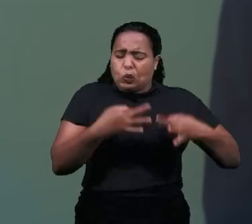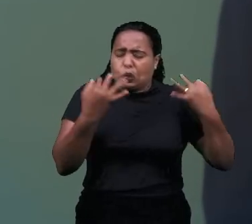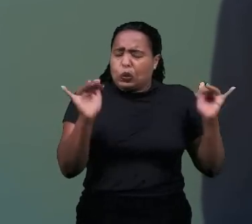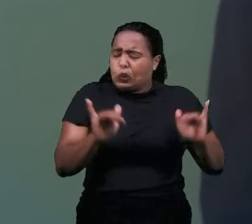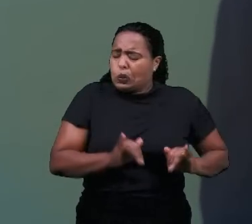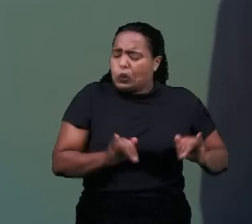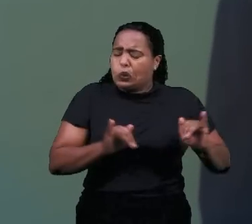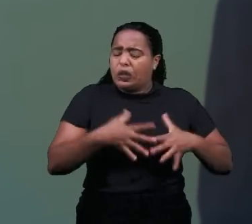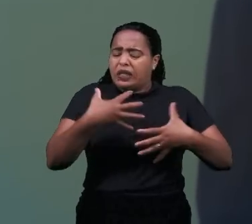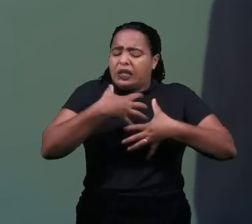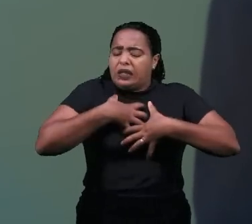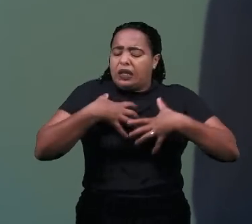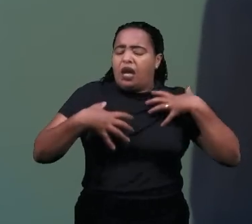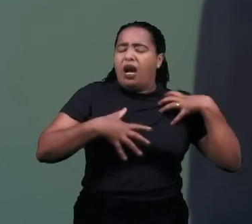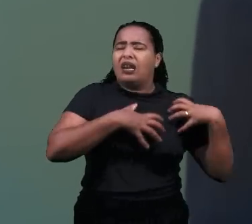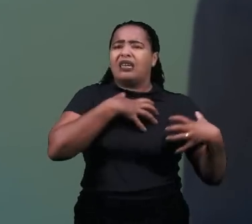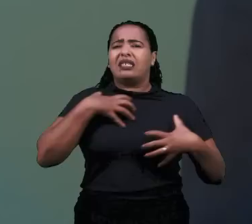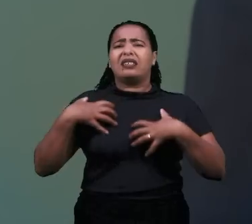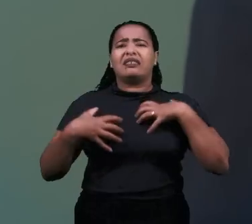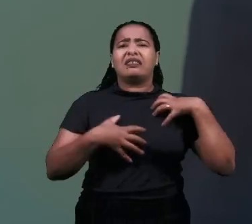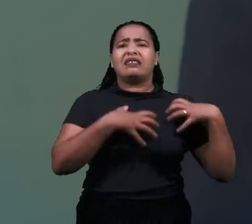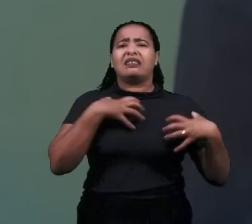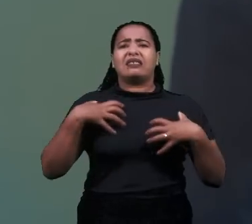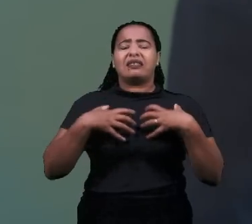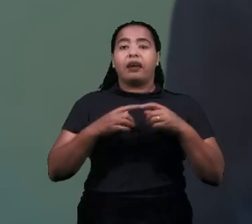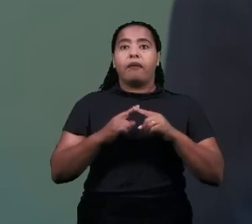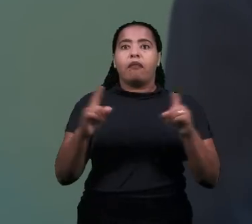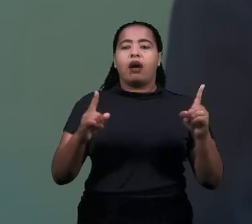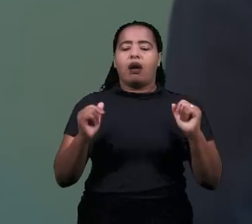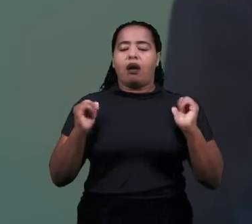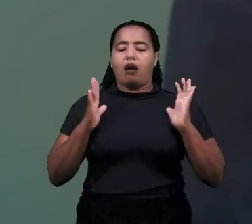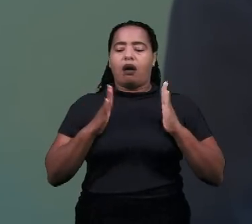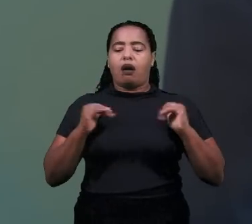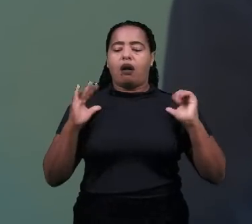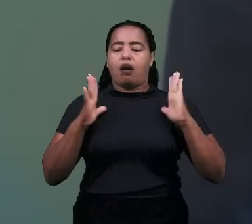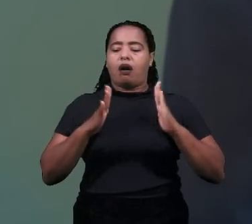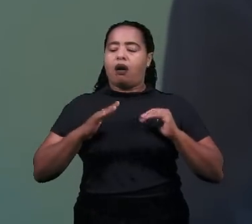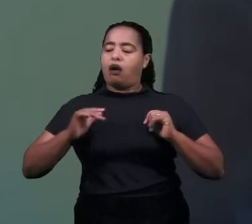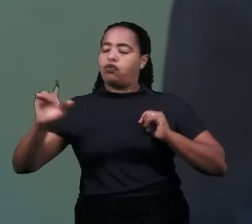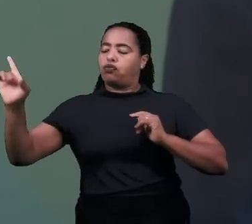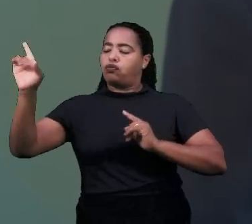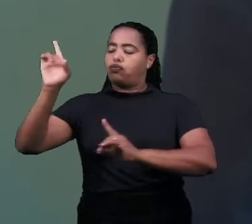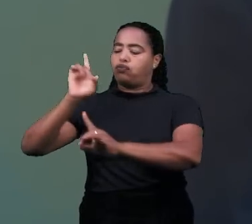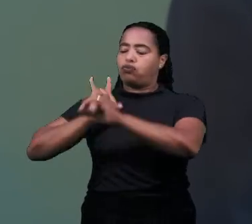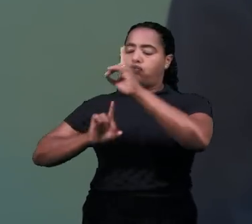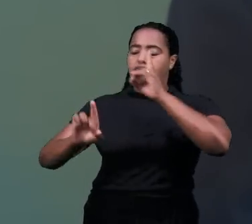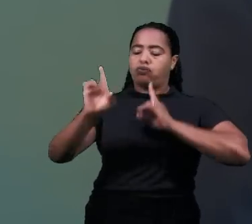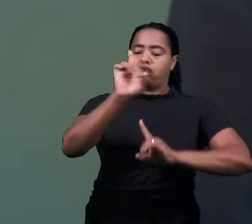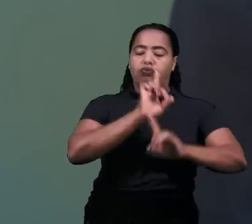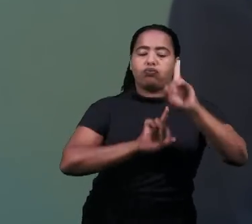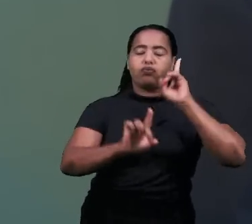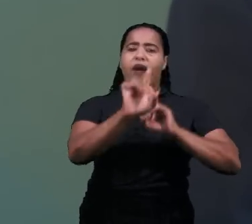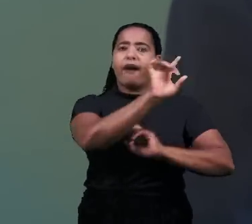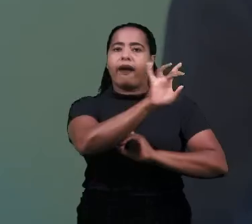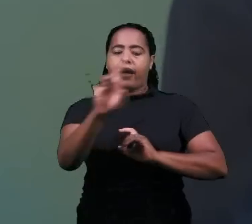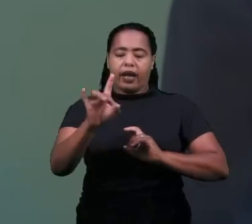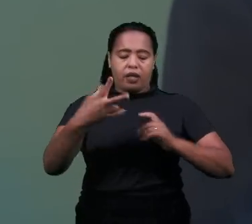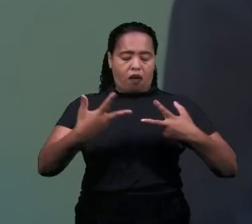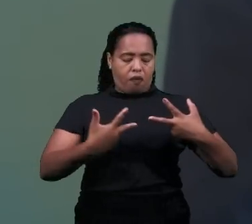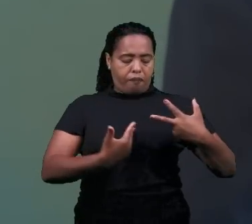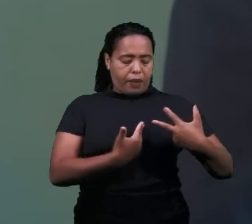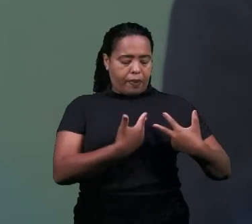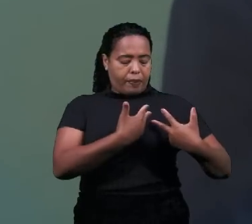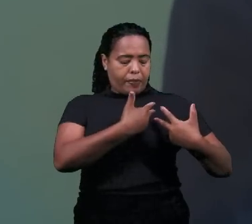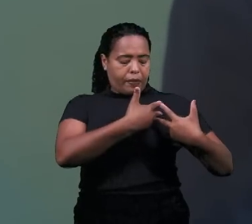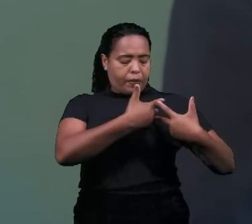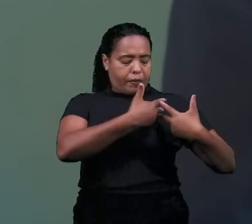senhoras angustiadas. Anjo do Senhor fazia uma cirurgia em cada uma dessas irmãs